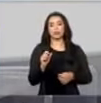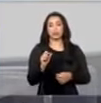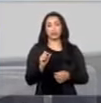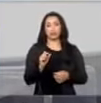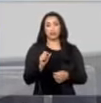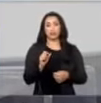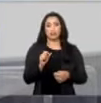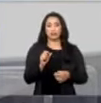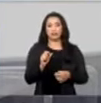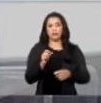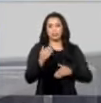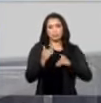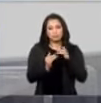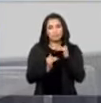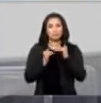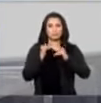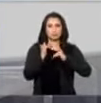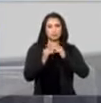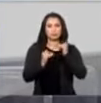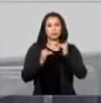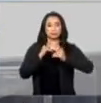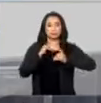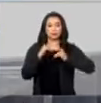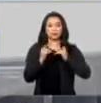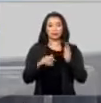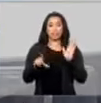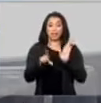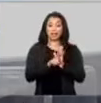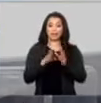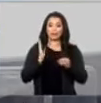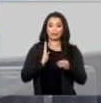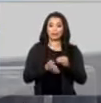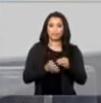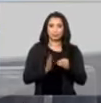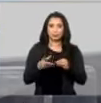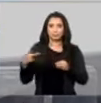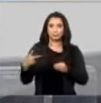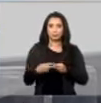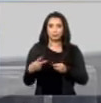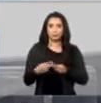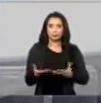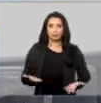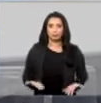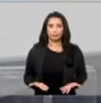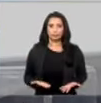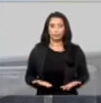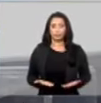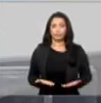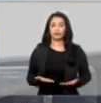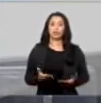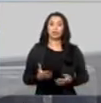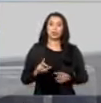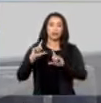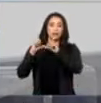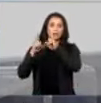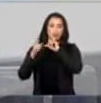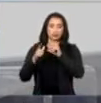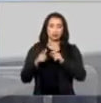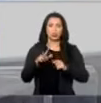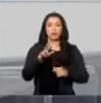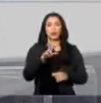a pouco, ao longo da elaboração do nosso país, a nossa lei tenta coibir, mas que é a nossa tradição radiografada pelo Raimundo